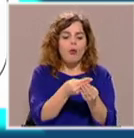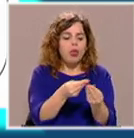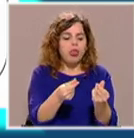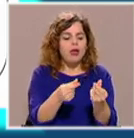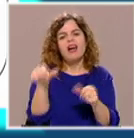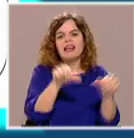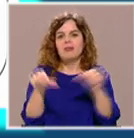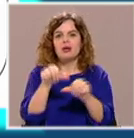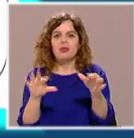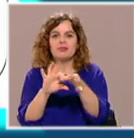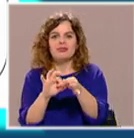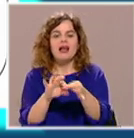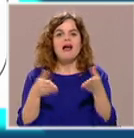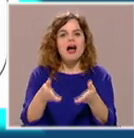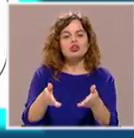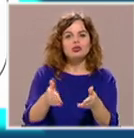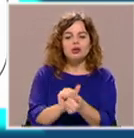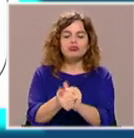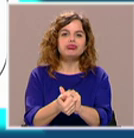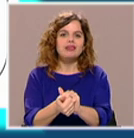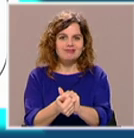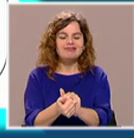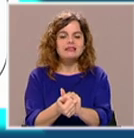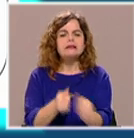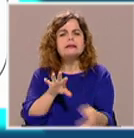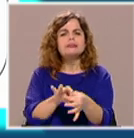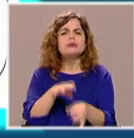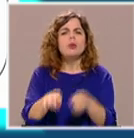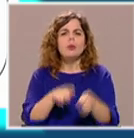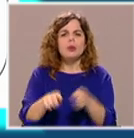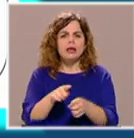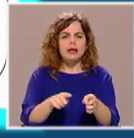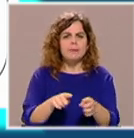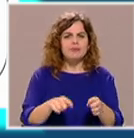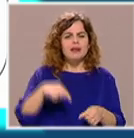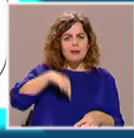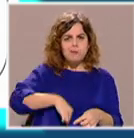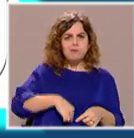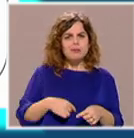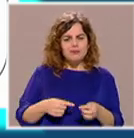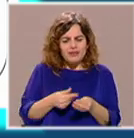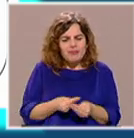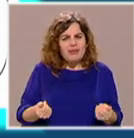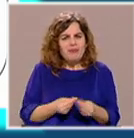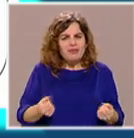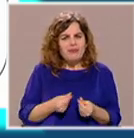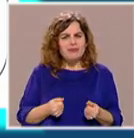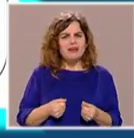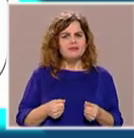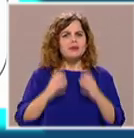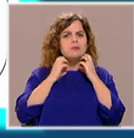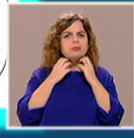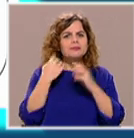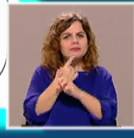químico, que vai ajudar então na transformação. Simboliza os sucos digestivos que são produzidos pelas várias glândulas, que